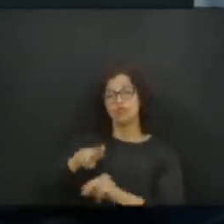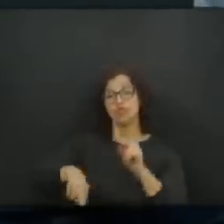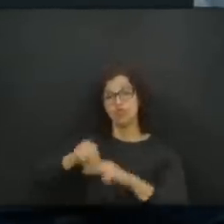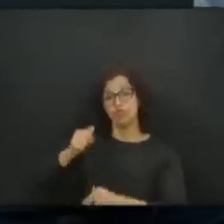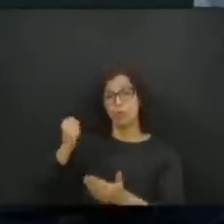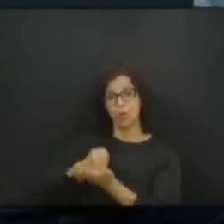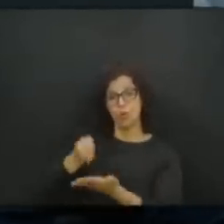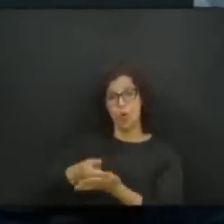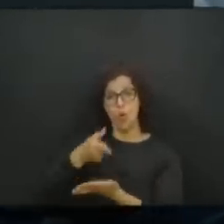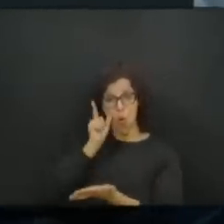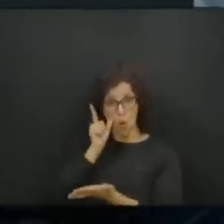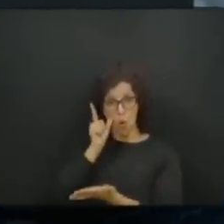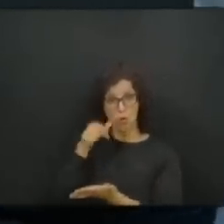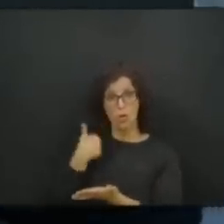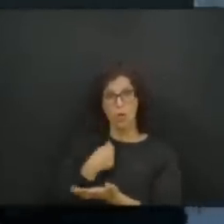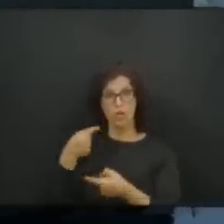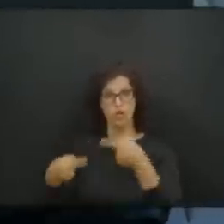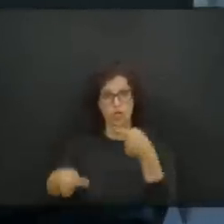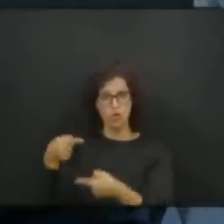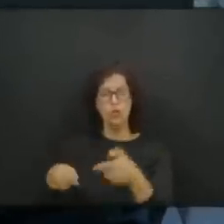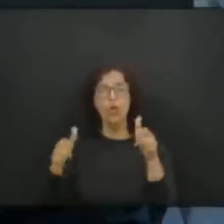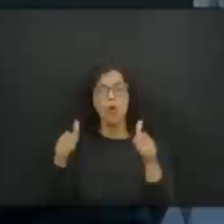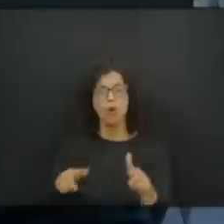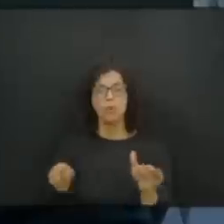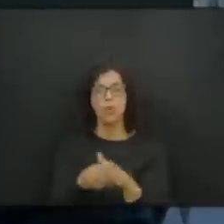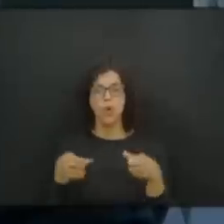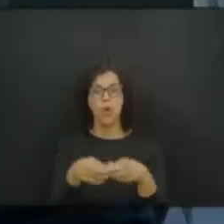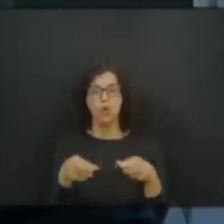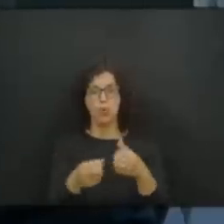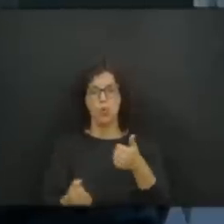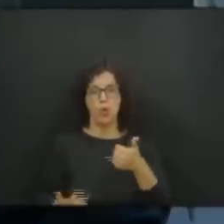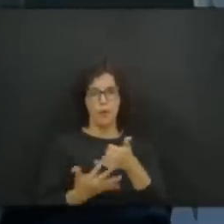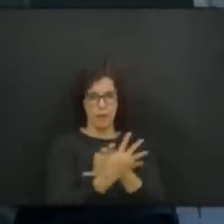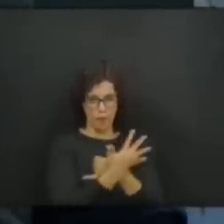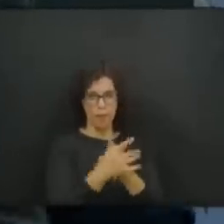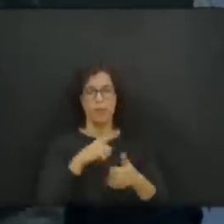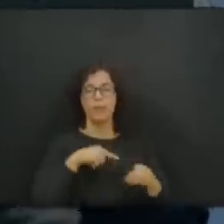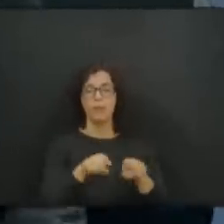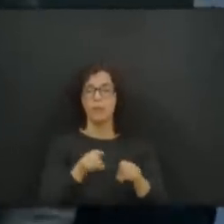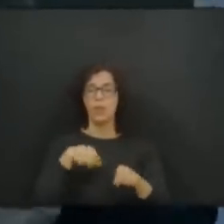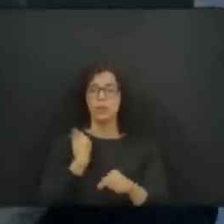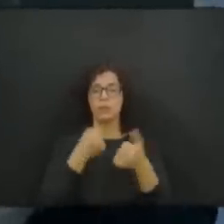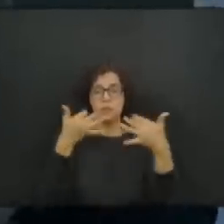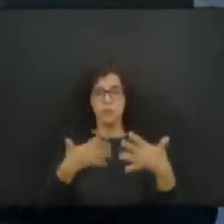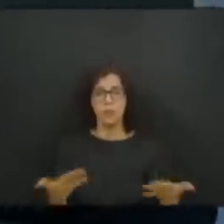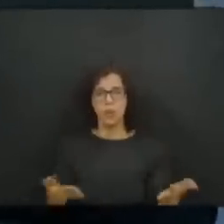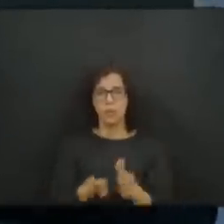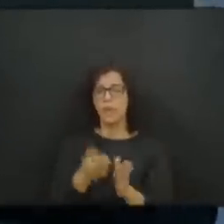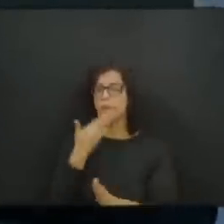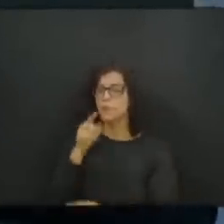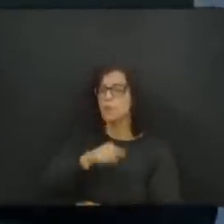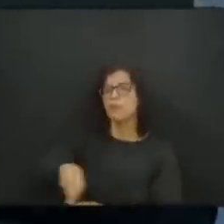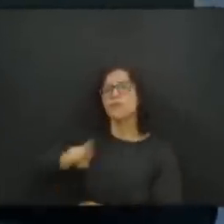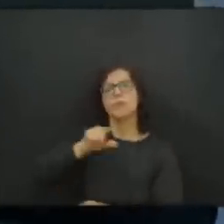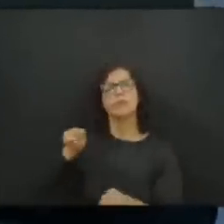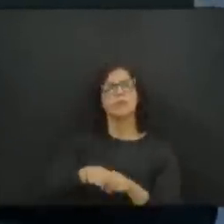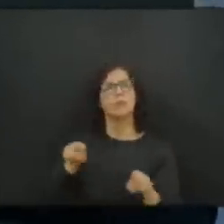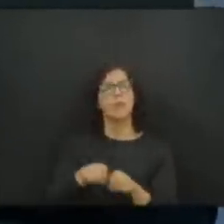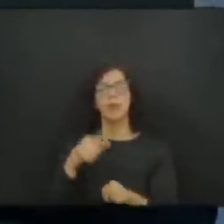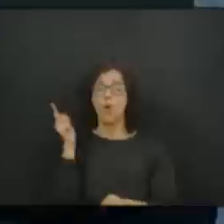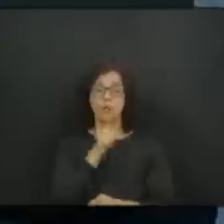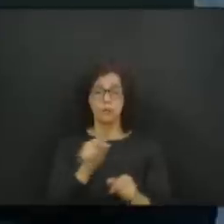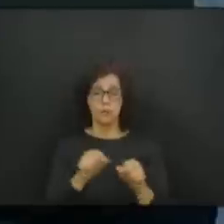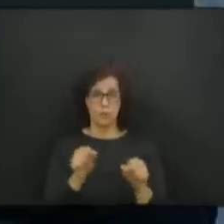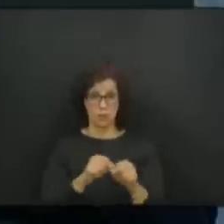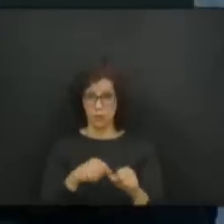Junho ontem tivemos a discussão na comissão de Meio Ambiente e fazemos aqui o pedido também que não